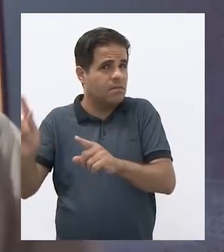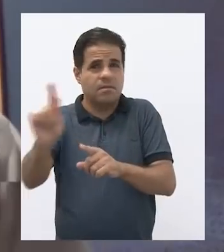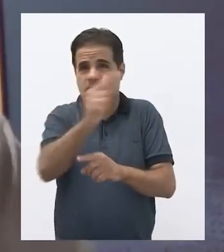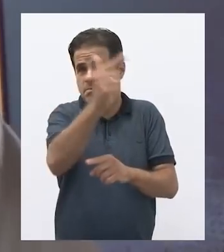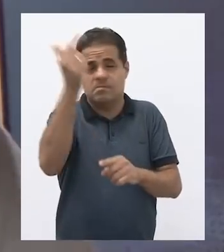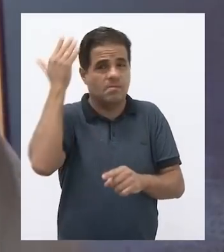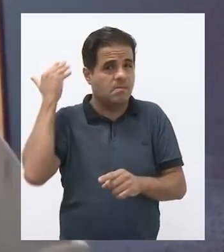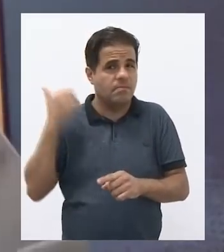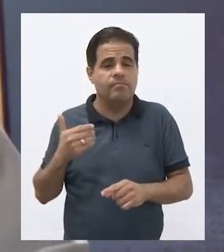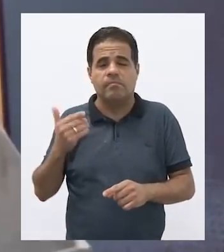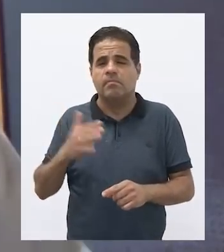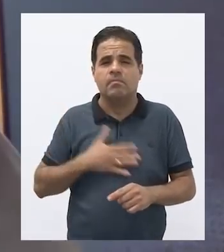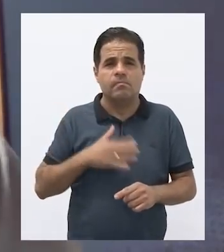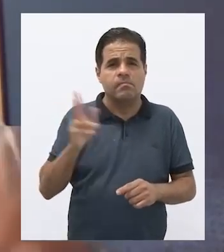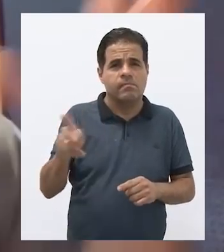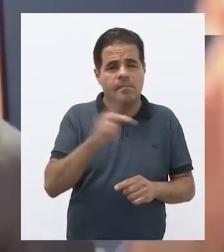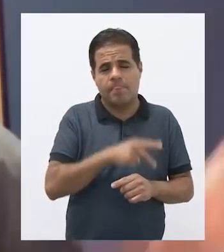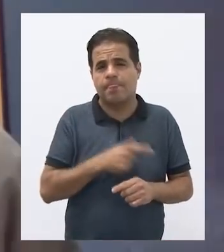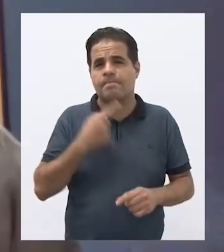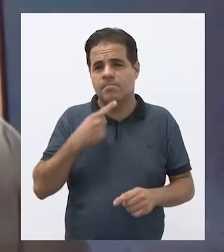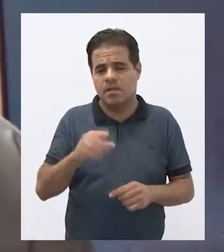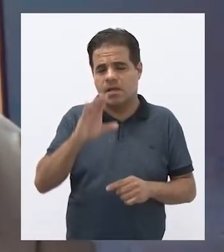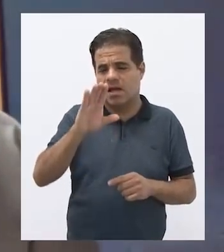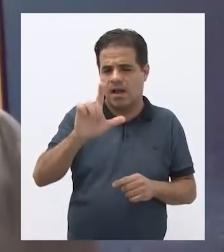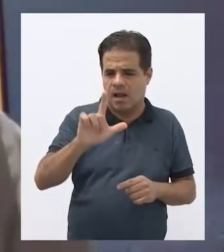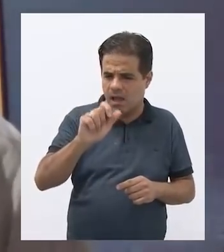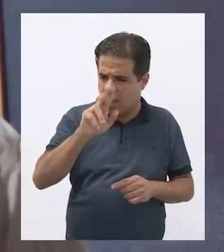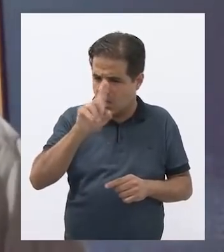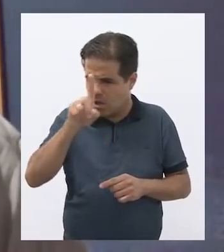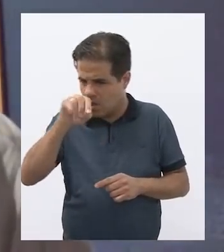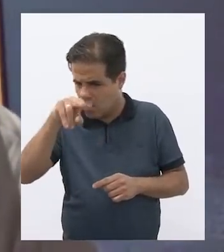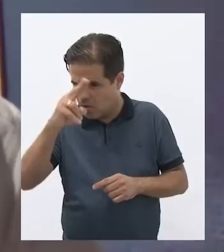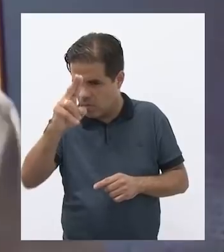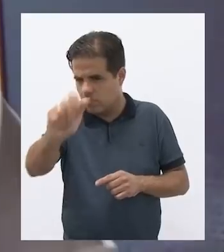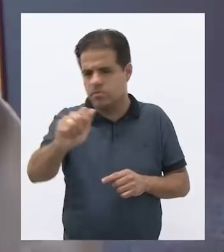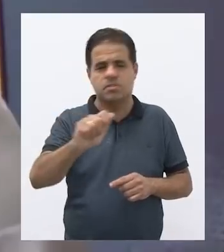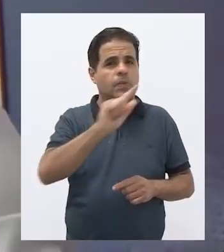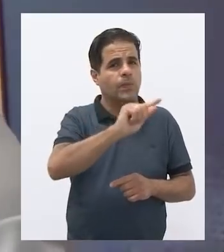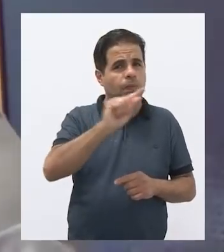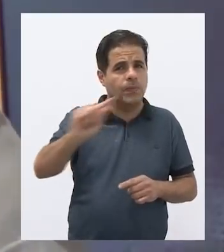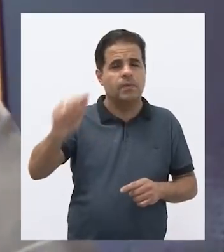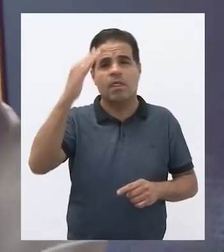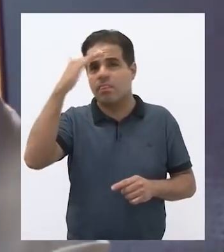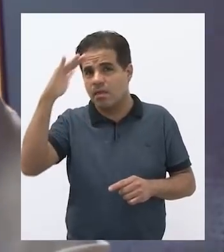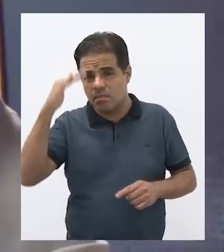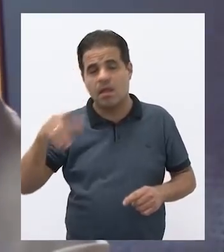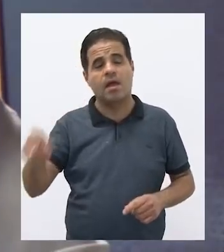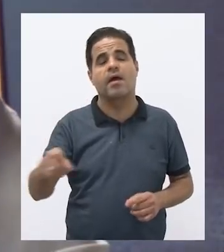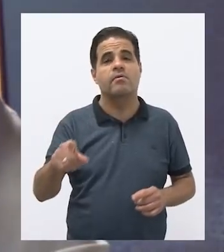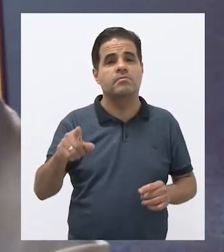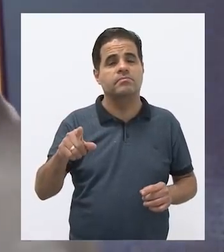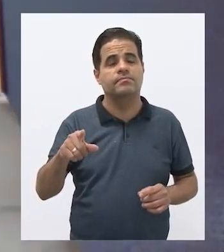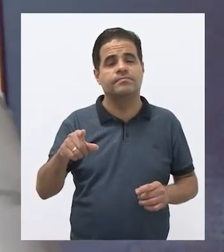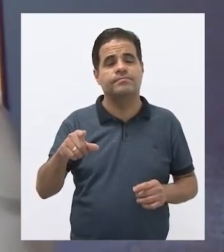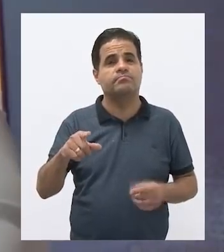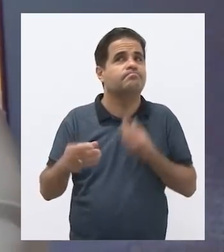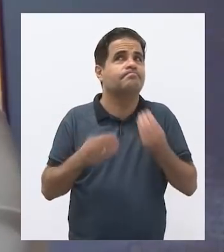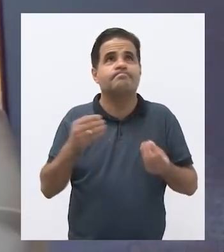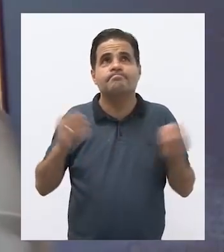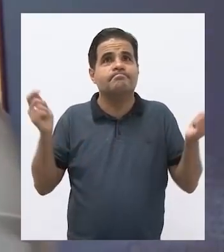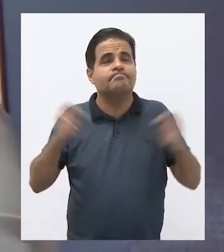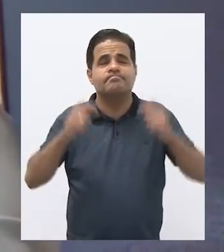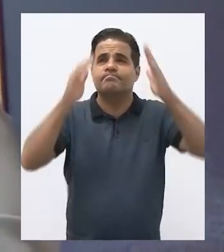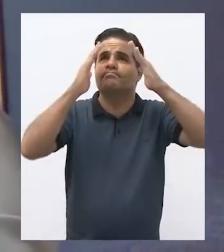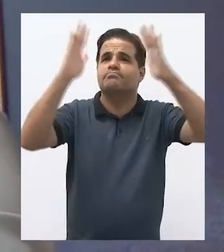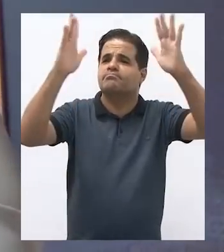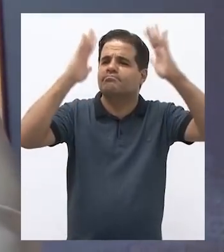Mas os meus professores, a Claudinha, e tantos outros, entenderam como é que a gente